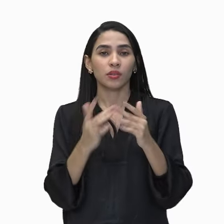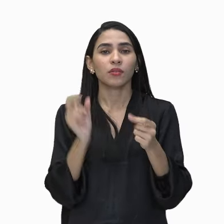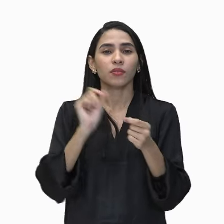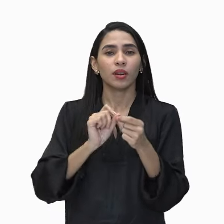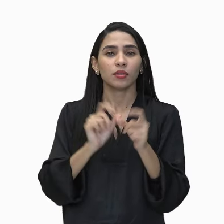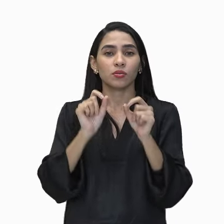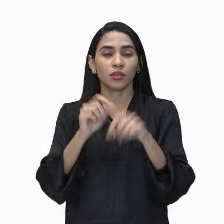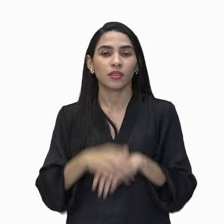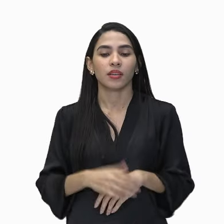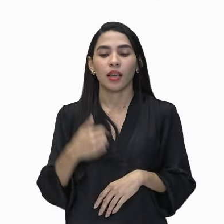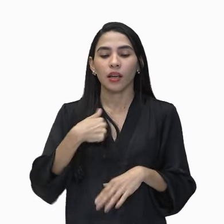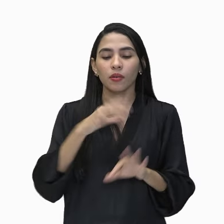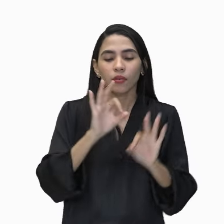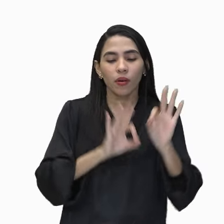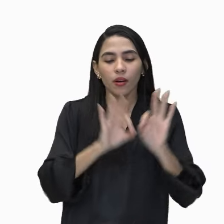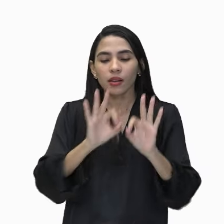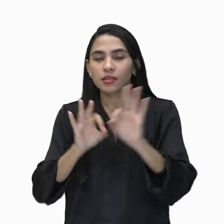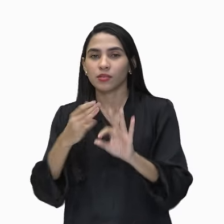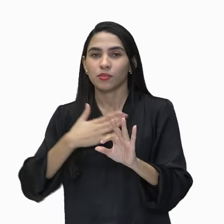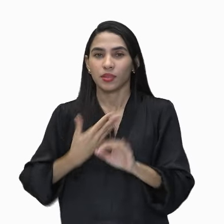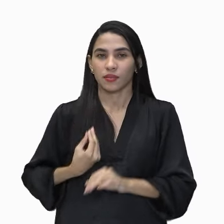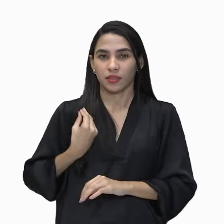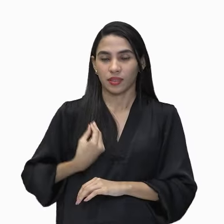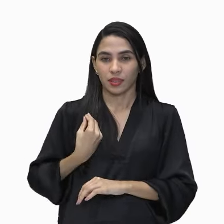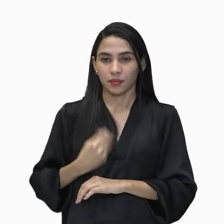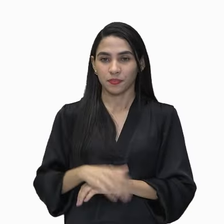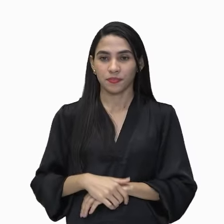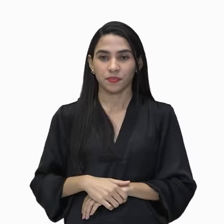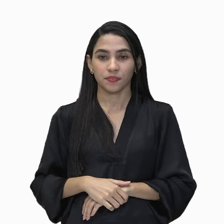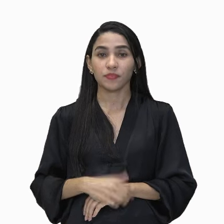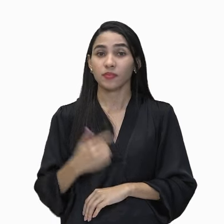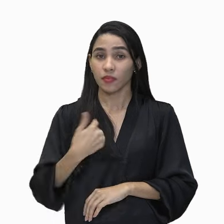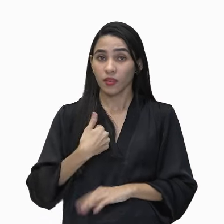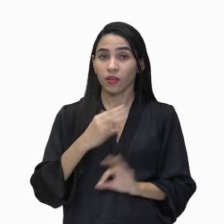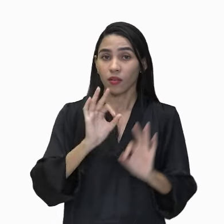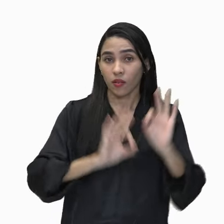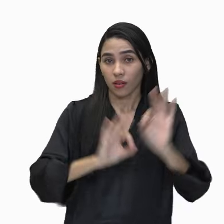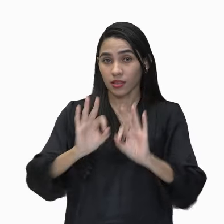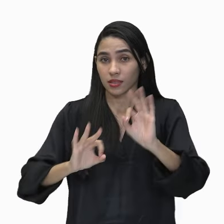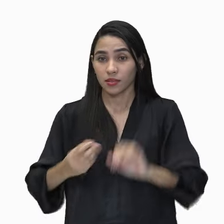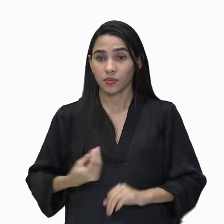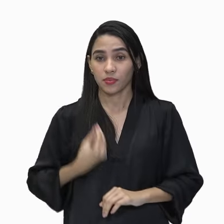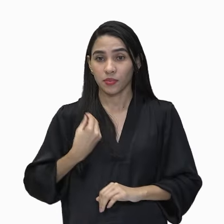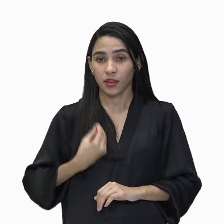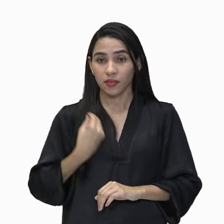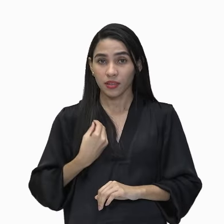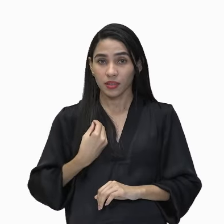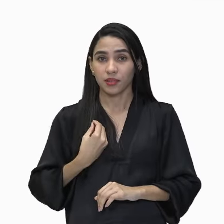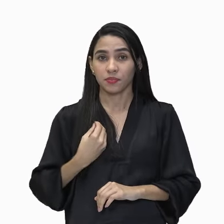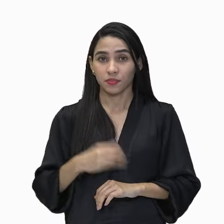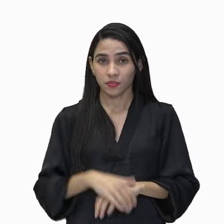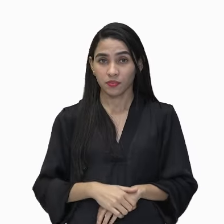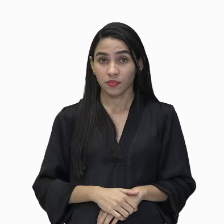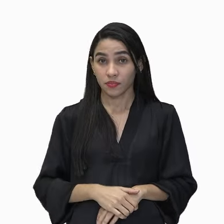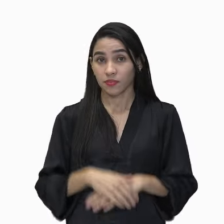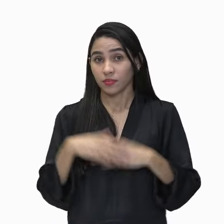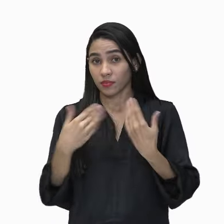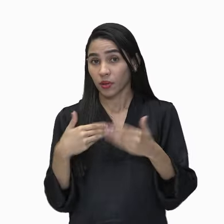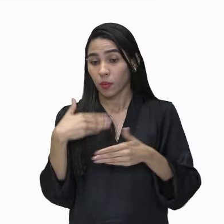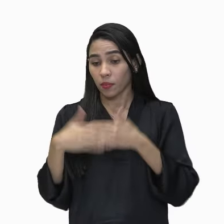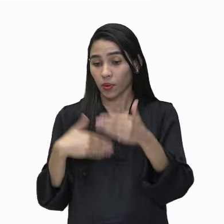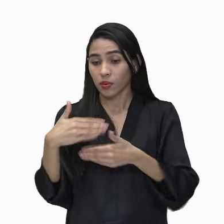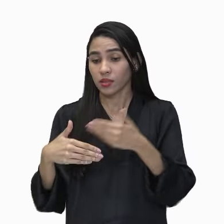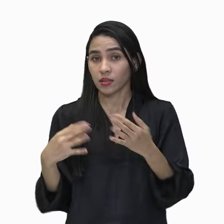Eu projeto a minha vida, tá? Eu projeto essa minha existência. E nesse